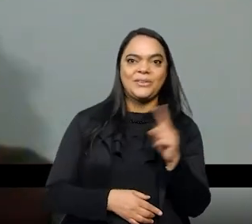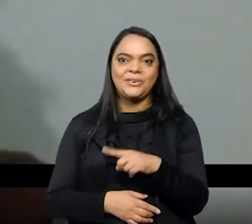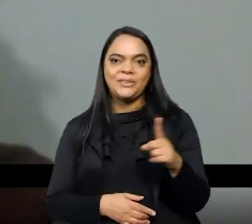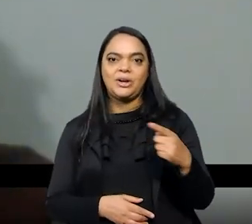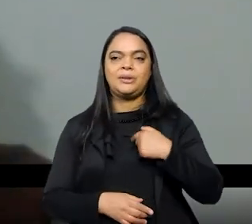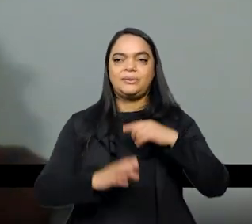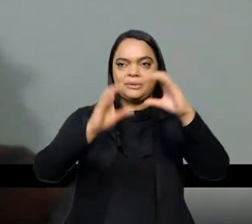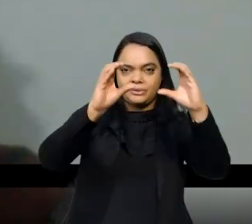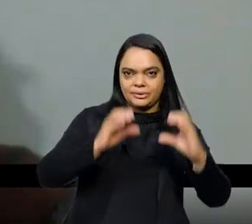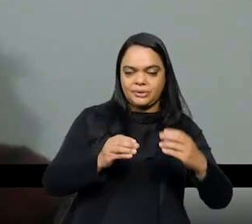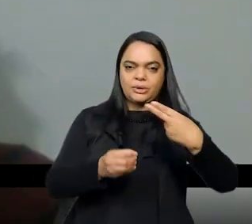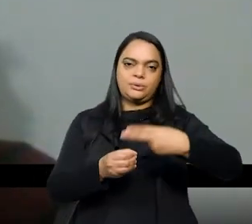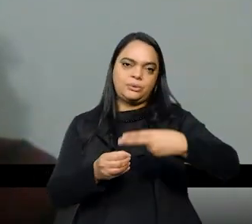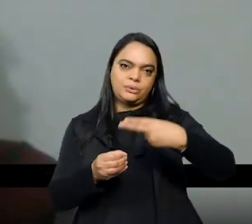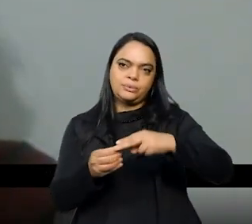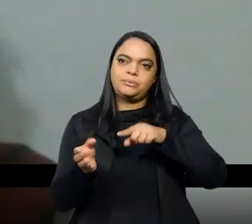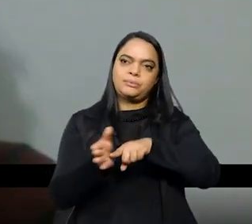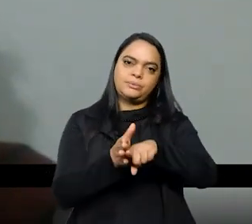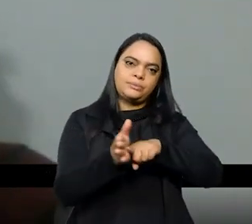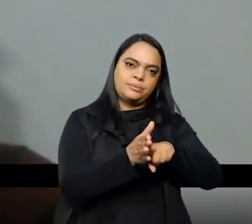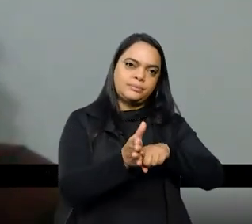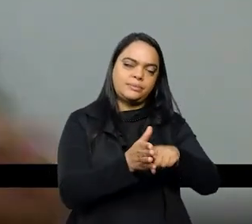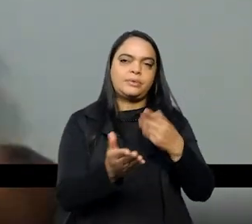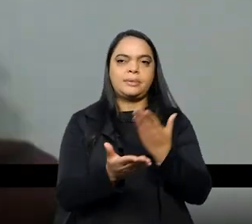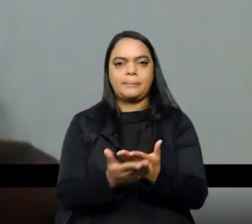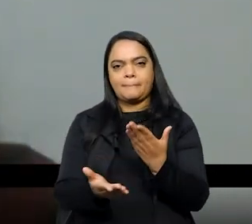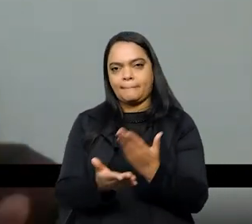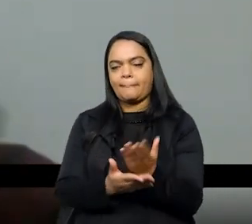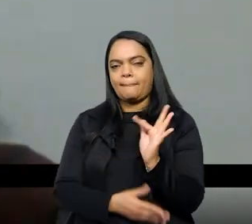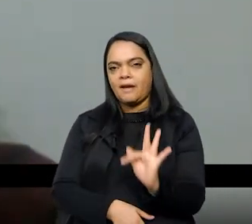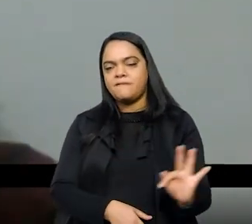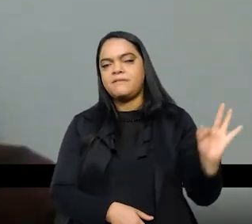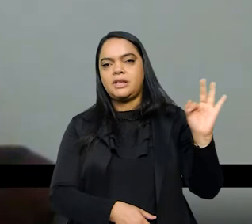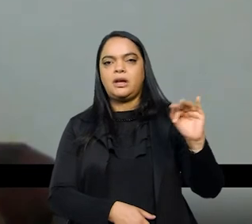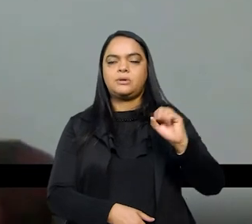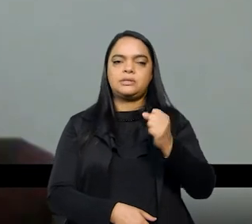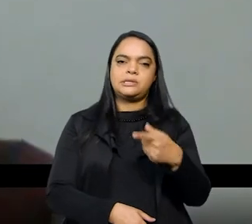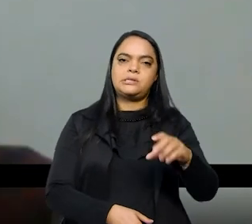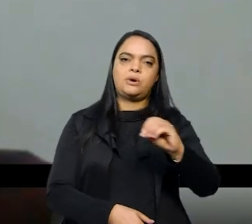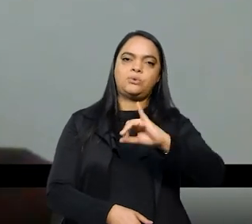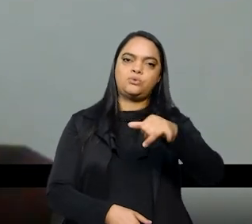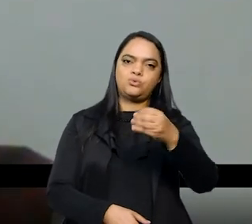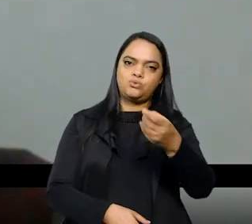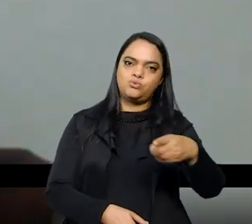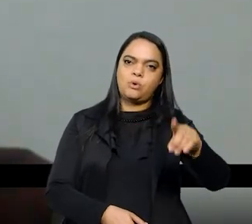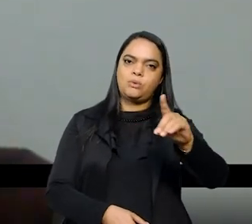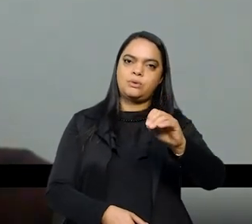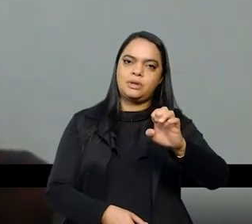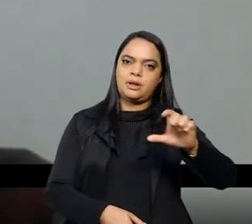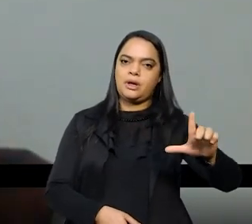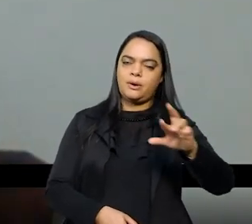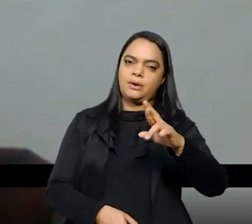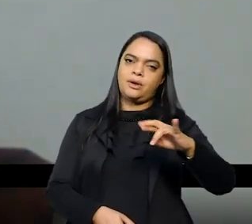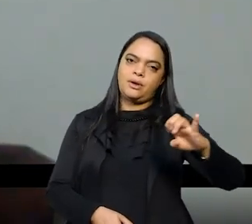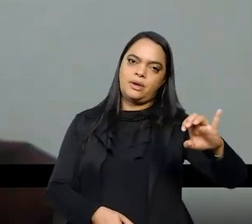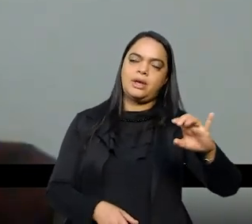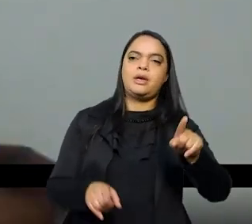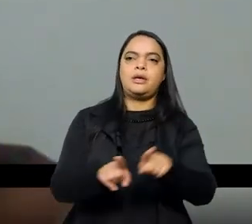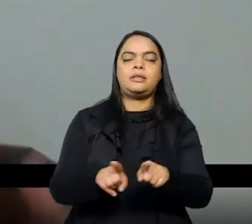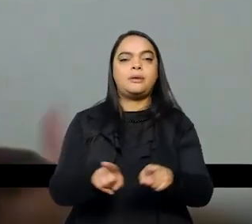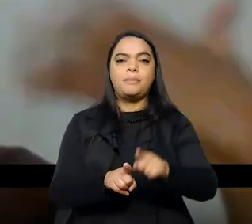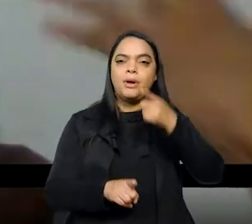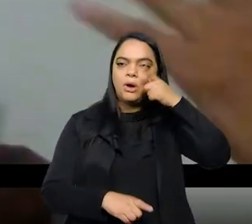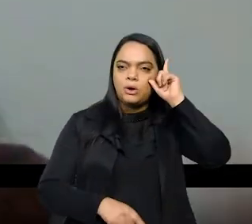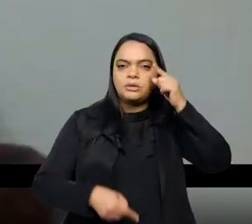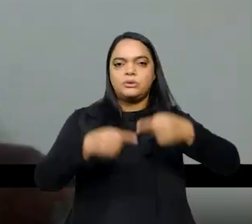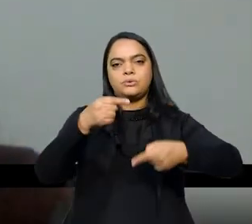de estudos e pesquisas da Federal de São João del Rei. Ontem tivemos uma reunião e pautamos também a questão do portal do Bicentenário. Então, eu